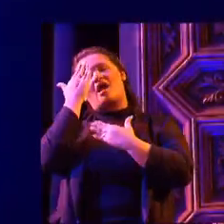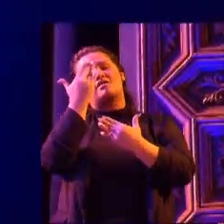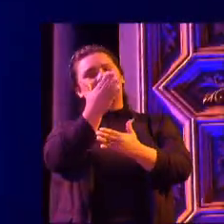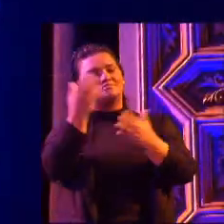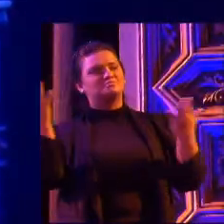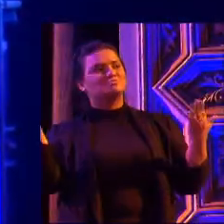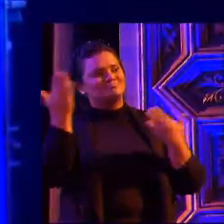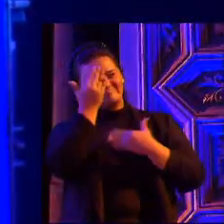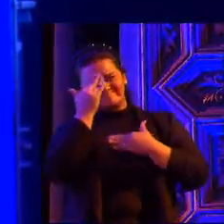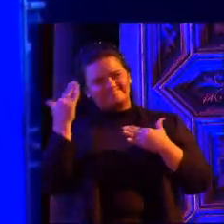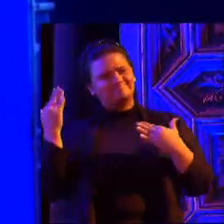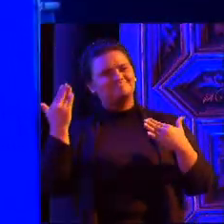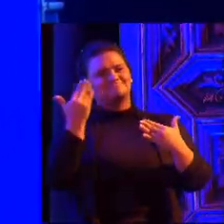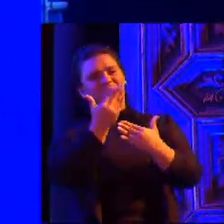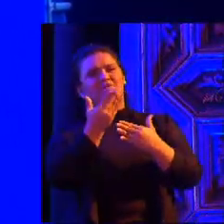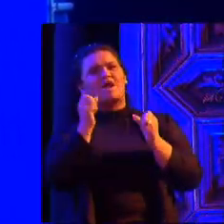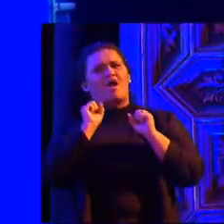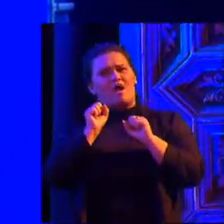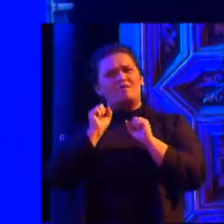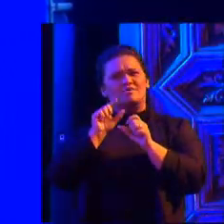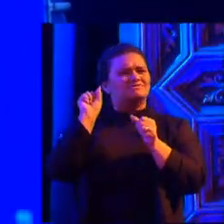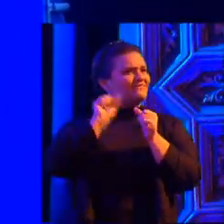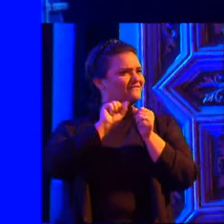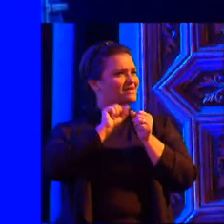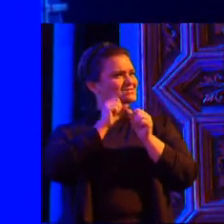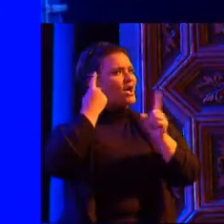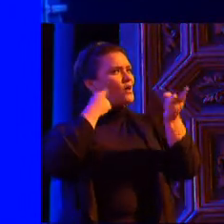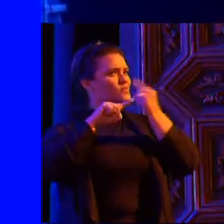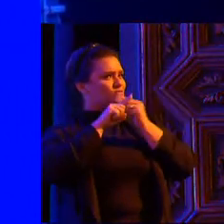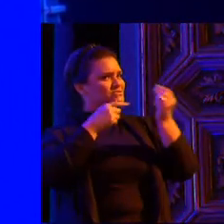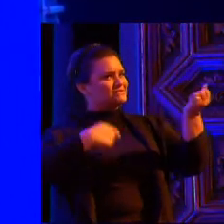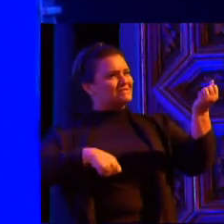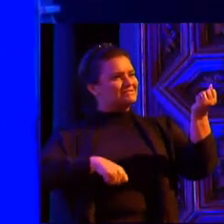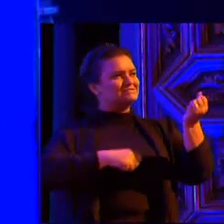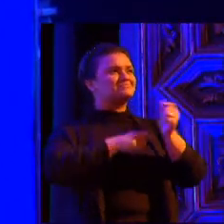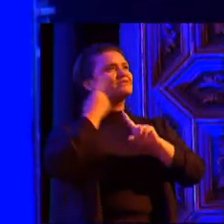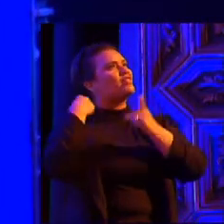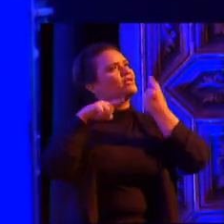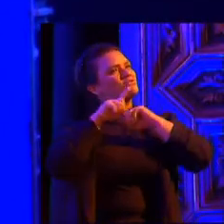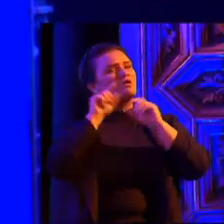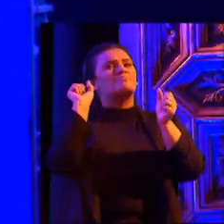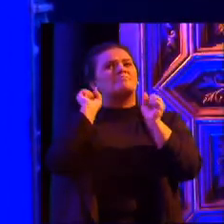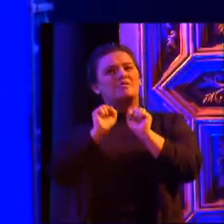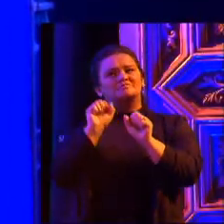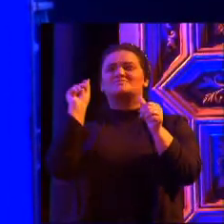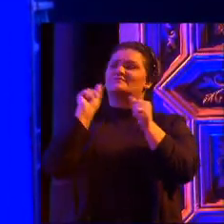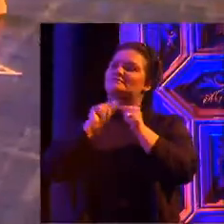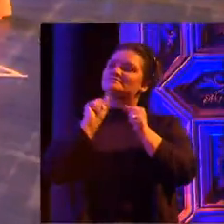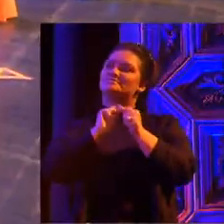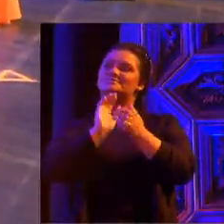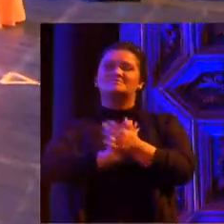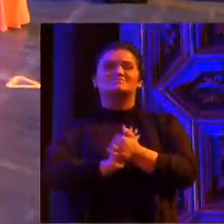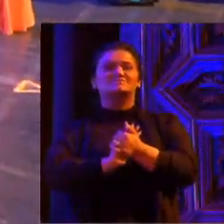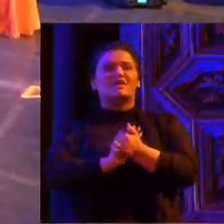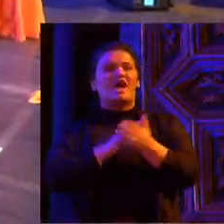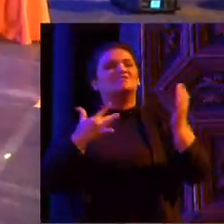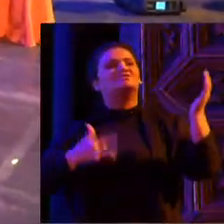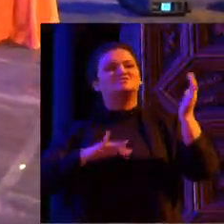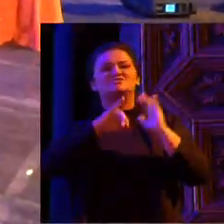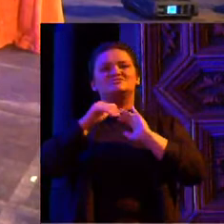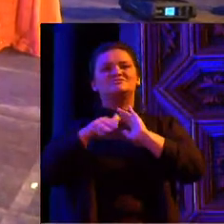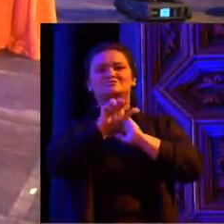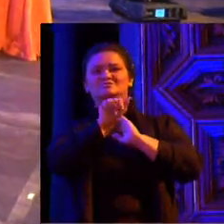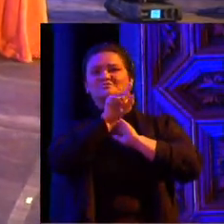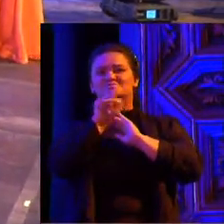muito. É, eu posso fazer música instrumental eletrônica, eu posso fazer jazz